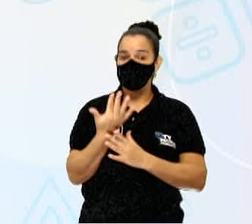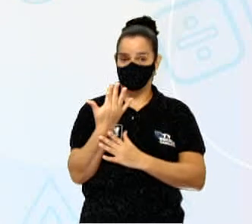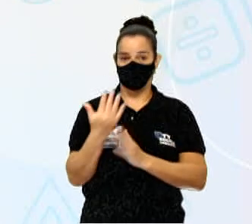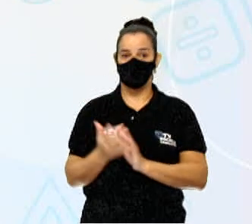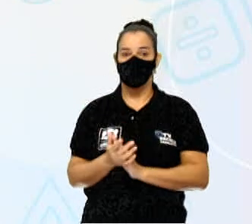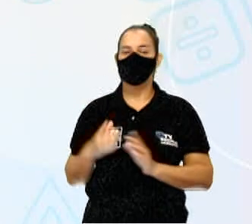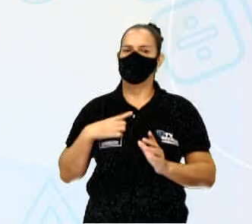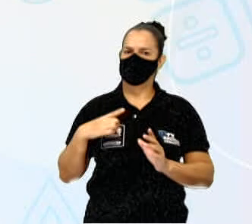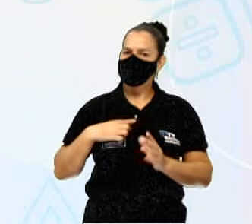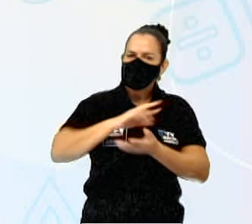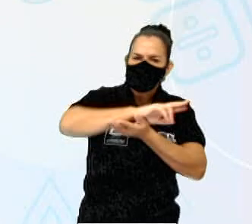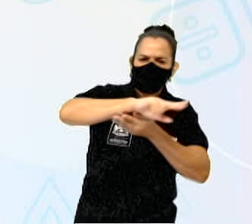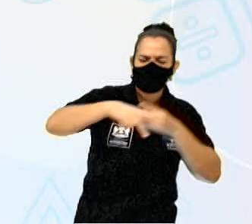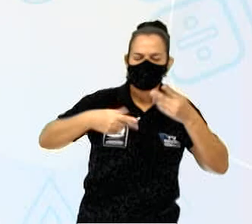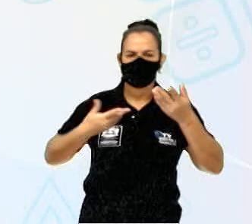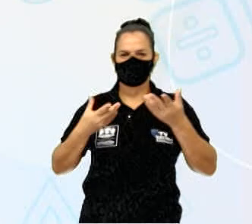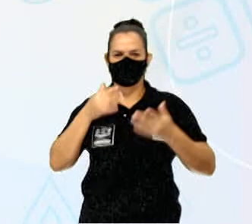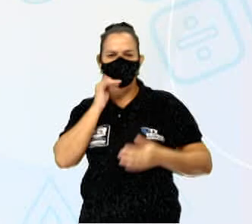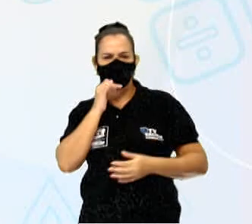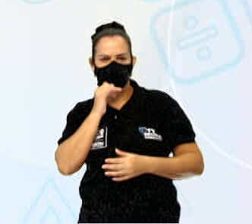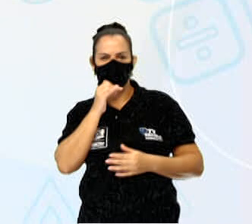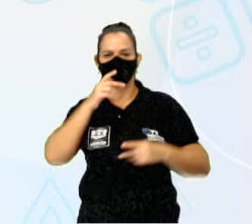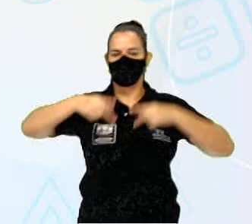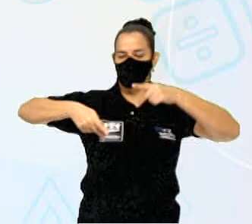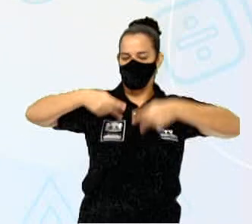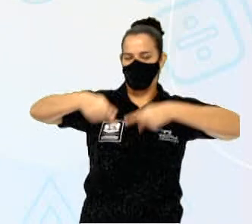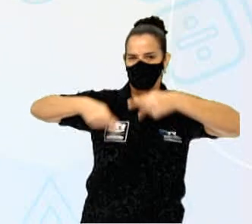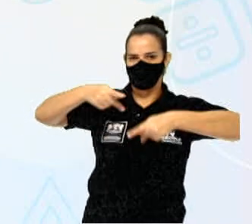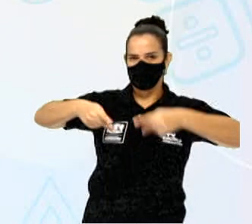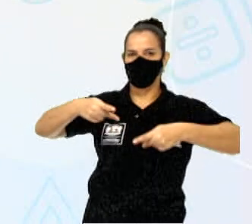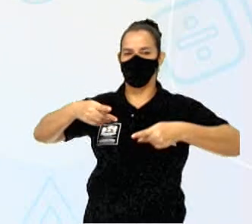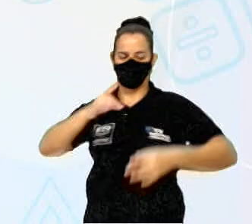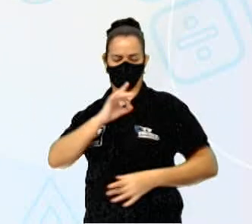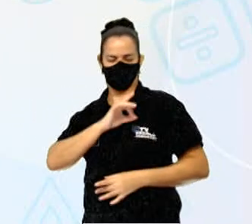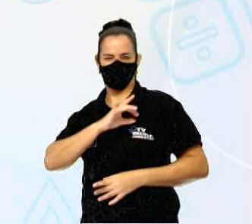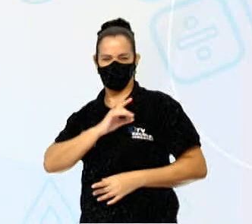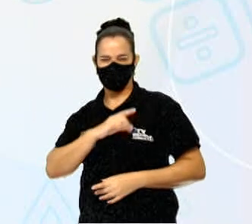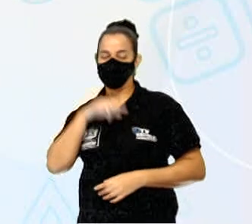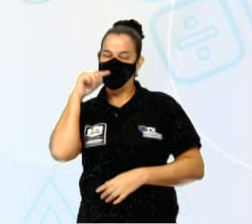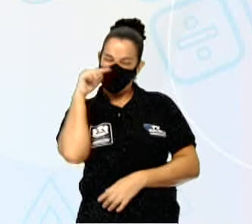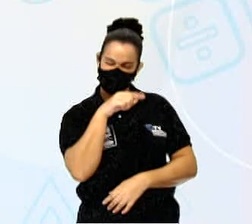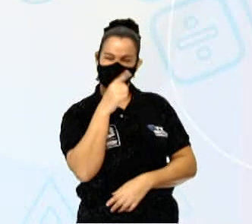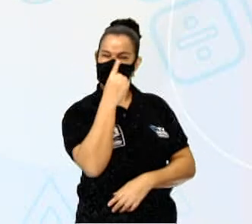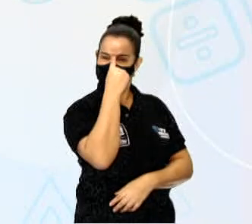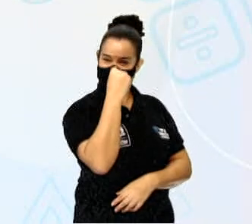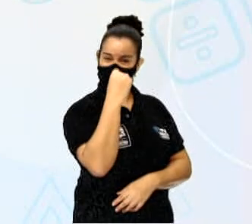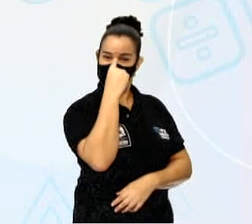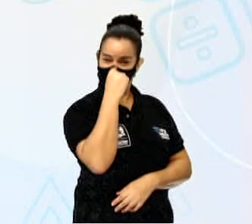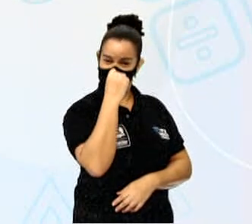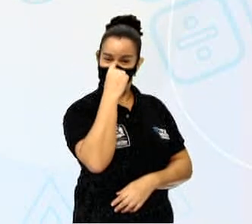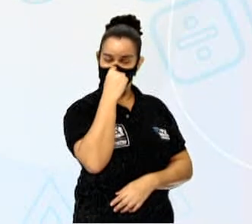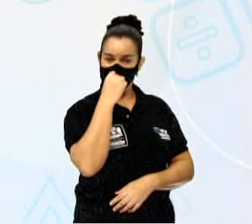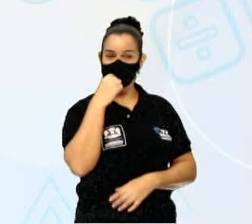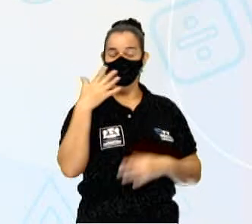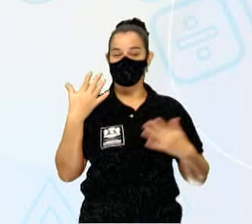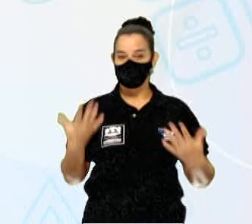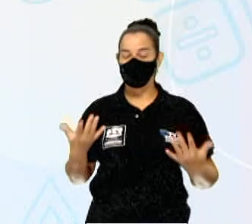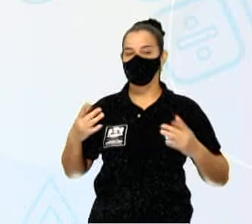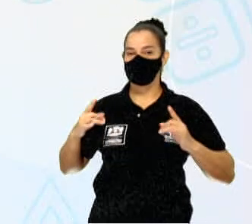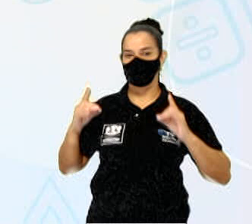de assombração, aqueles onde os personagens são bruxas, fadas, onde a gente